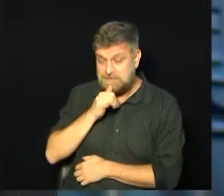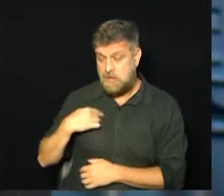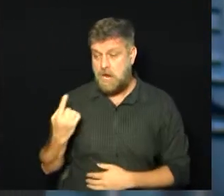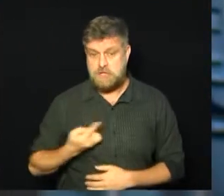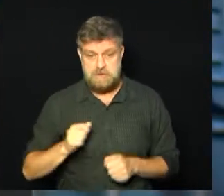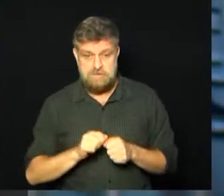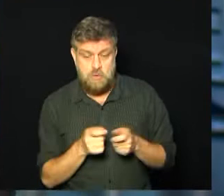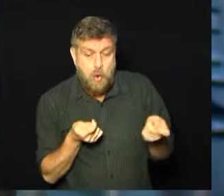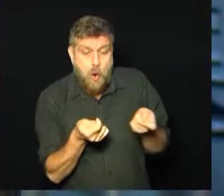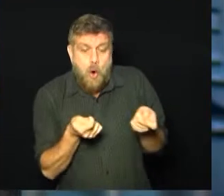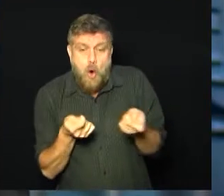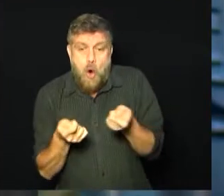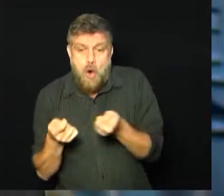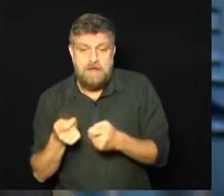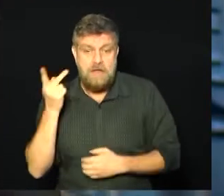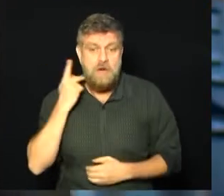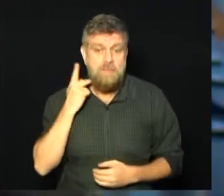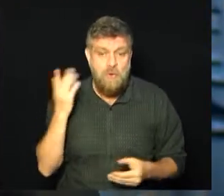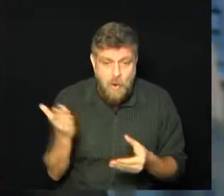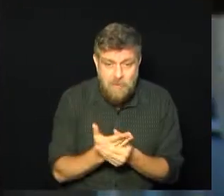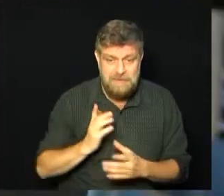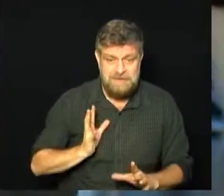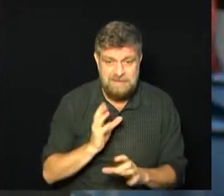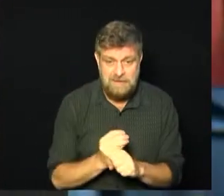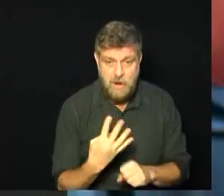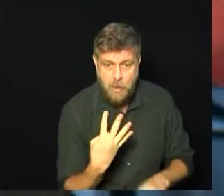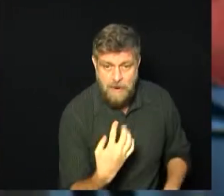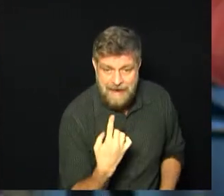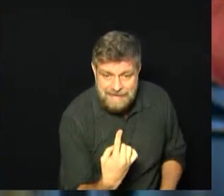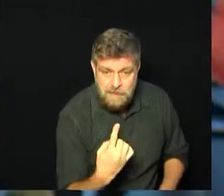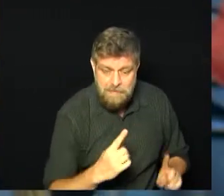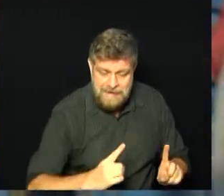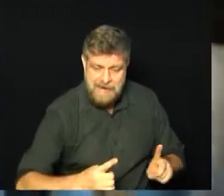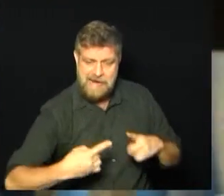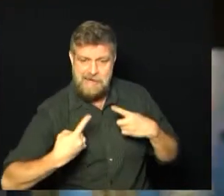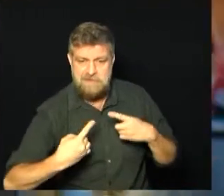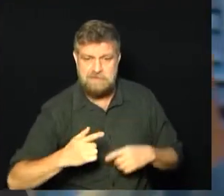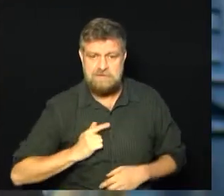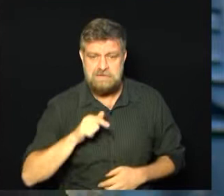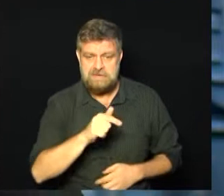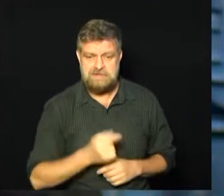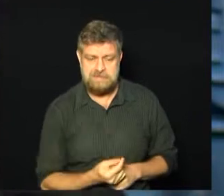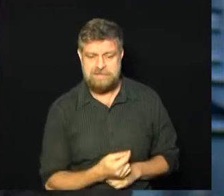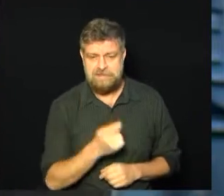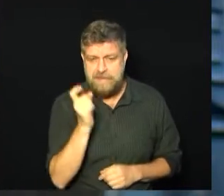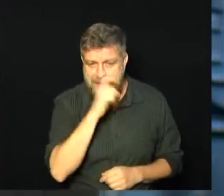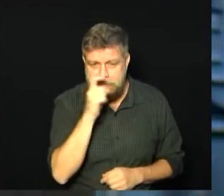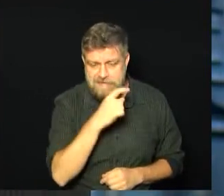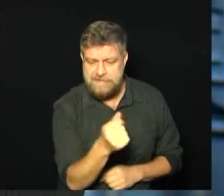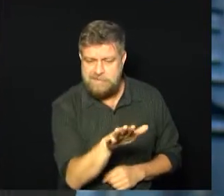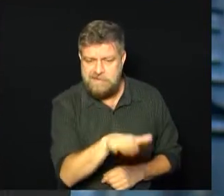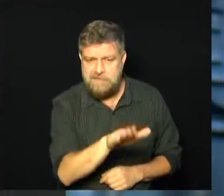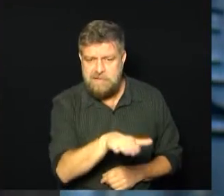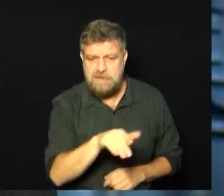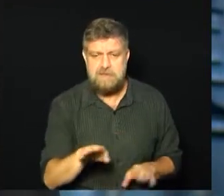um monitoramento e o Procon de Campinas recebeu 41 reclamações relacionadas à Black Friday. E uma das